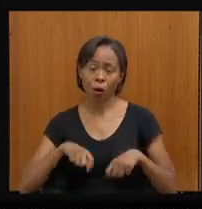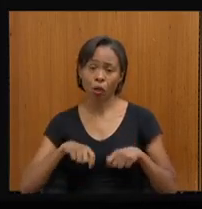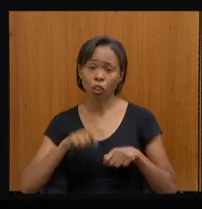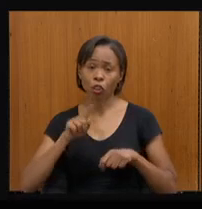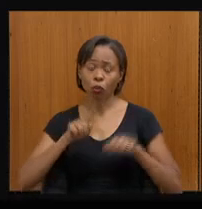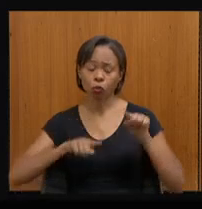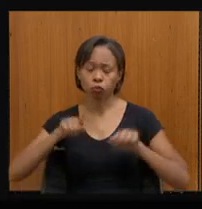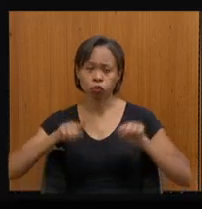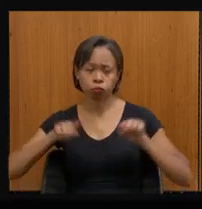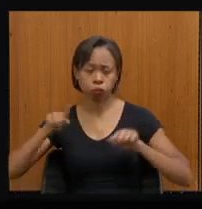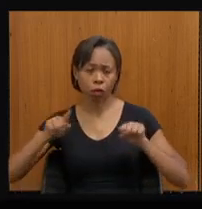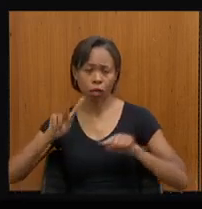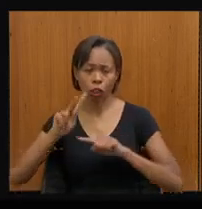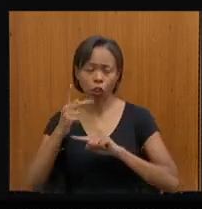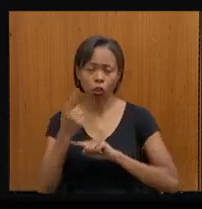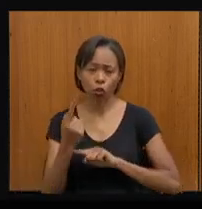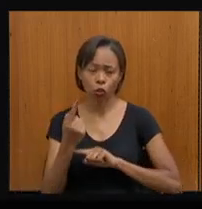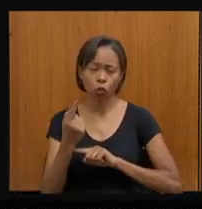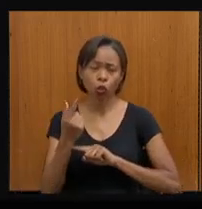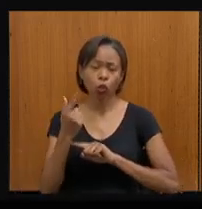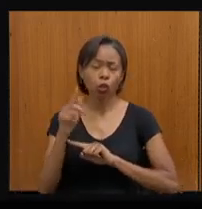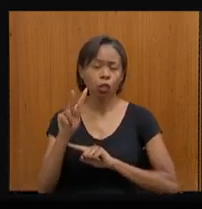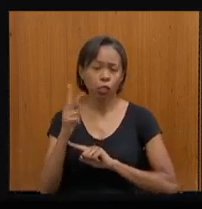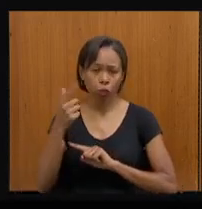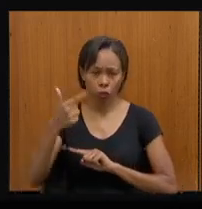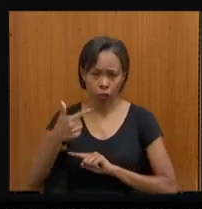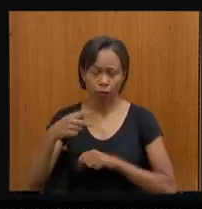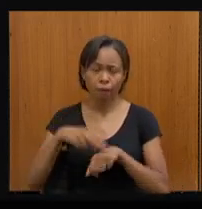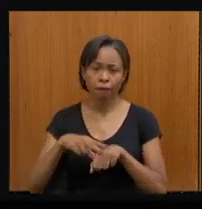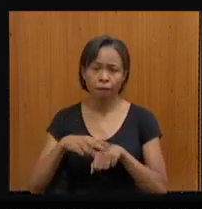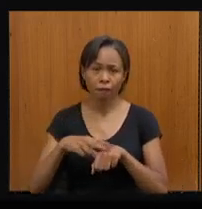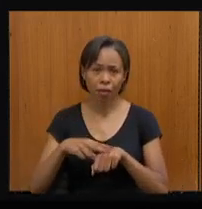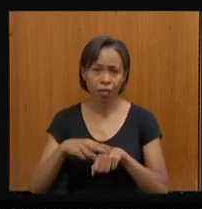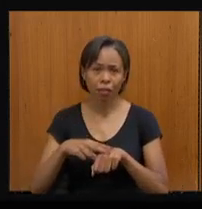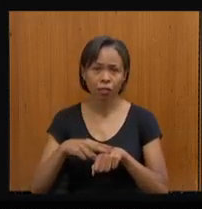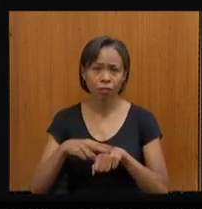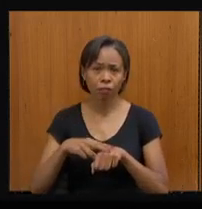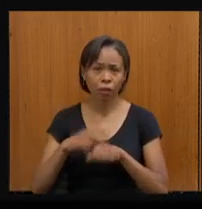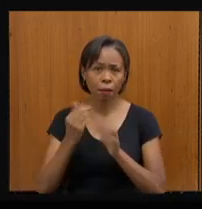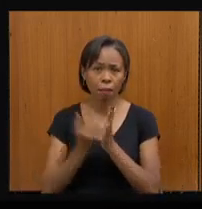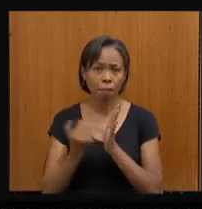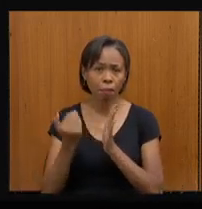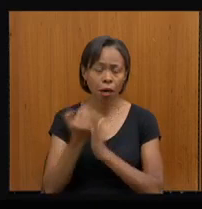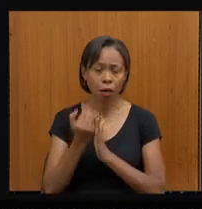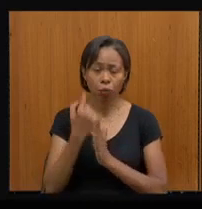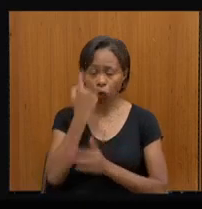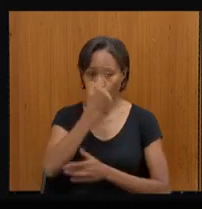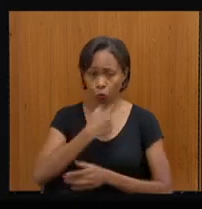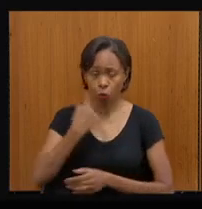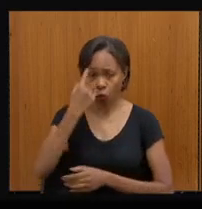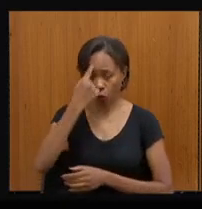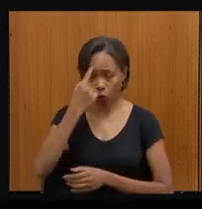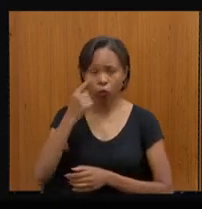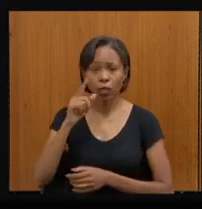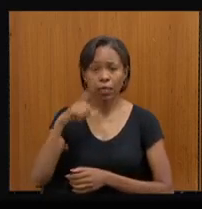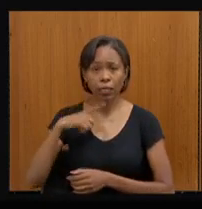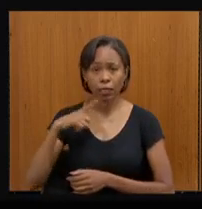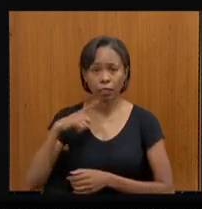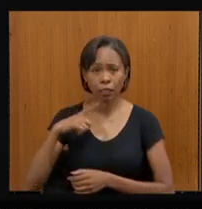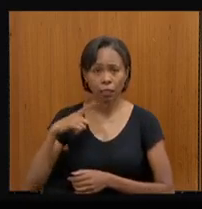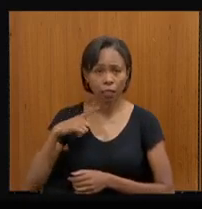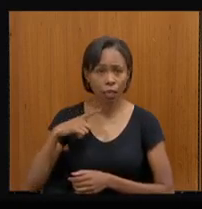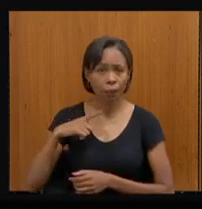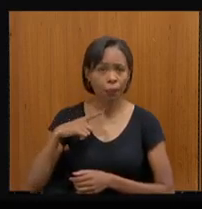verde de 250 normais médicos por hora é é através de plantas fotovoltaicas